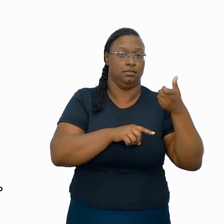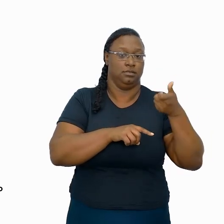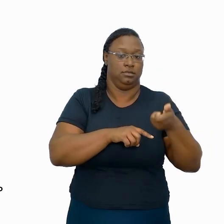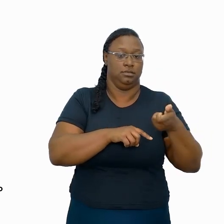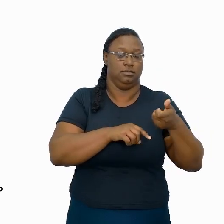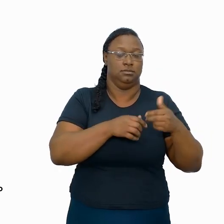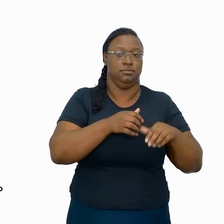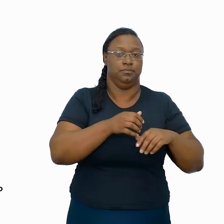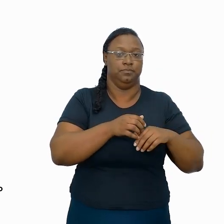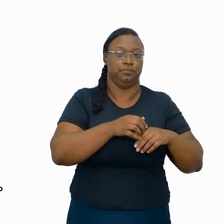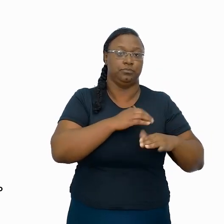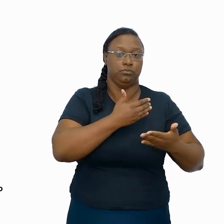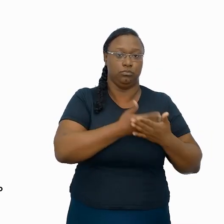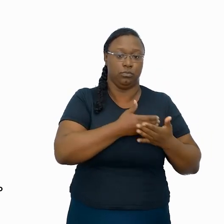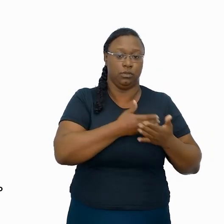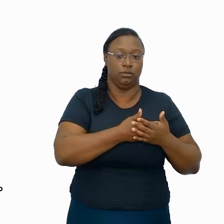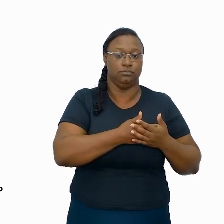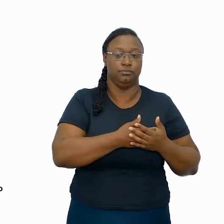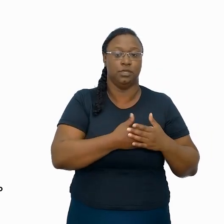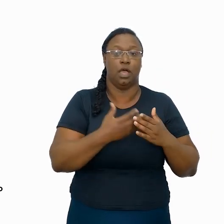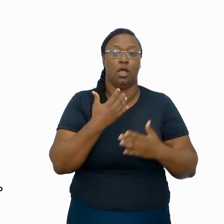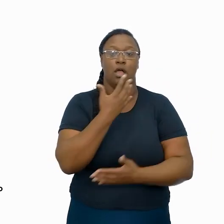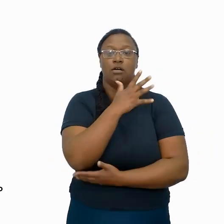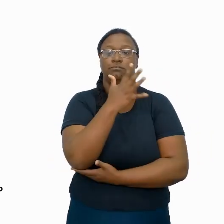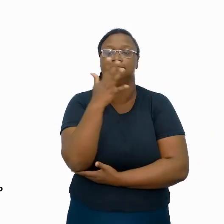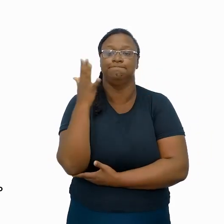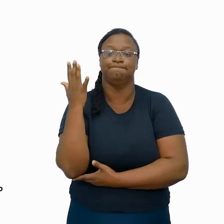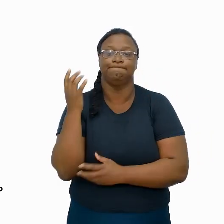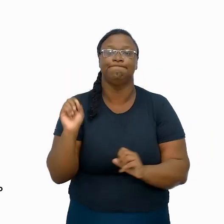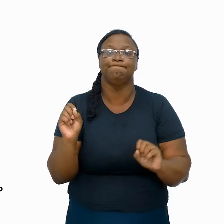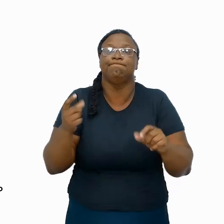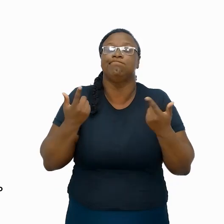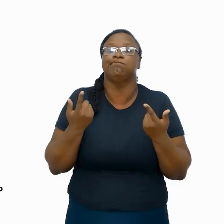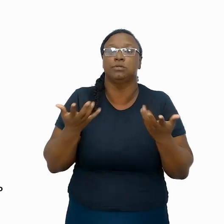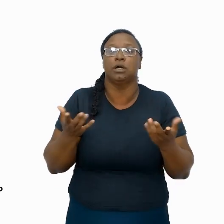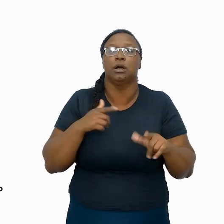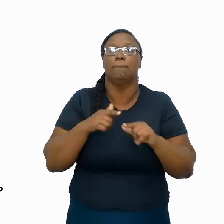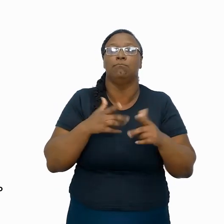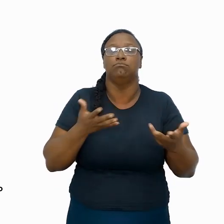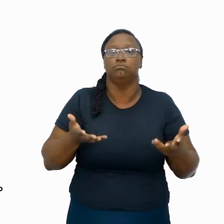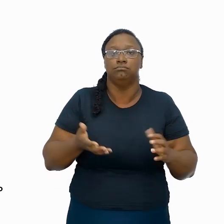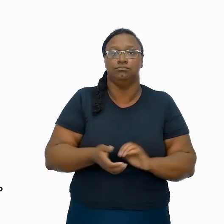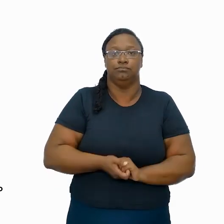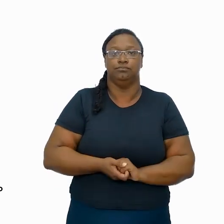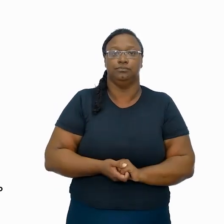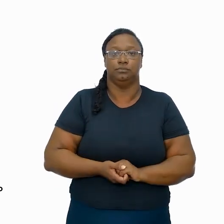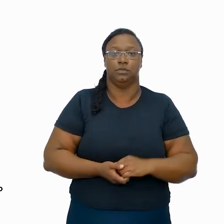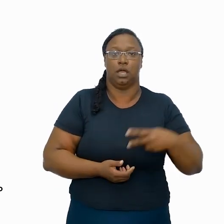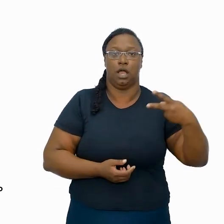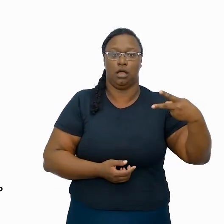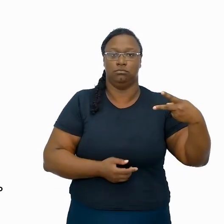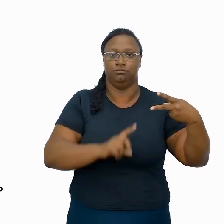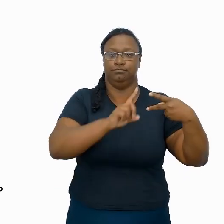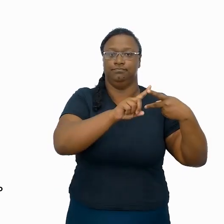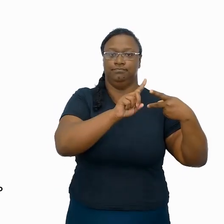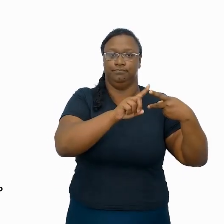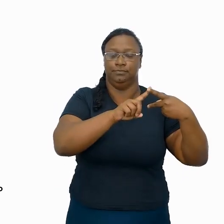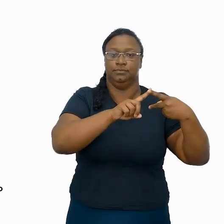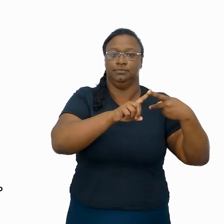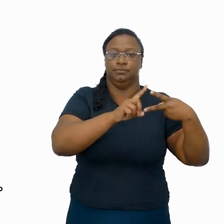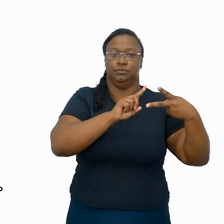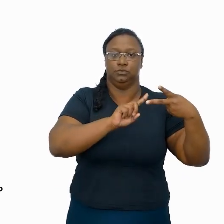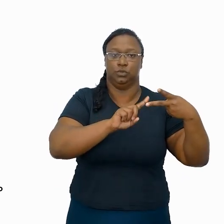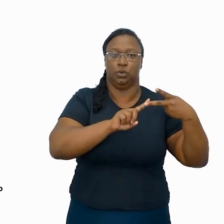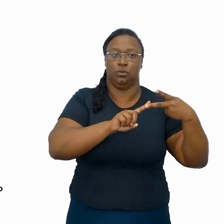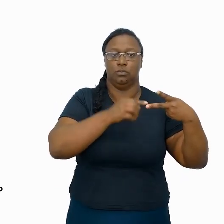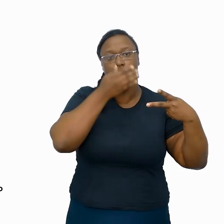socioambientais na produção de energia elétrica. Então, ela tem 2 temas, né? Essa situação de aprendizagem, ela